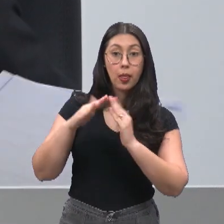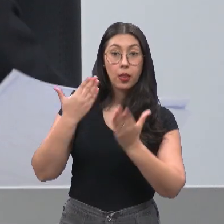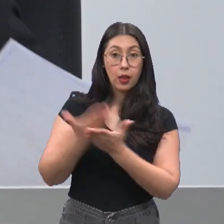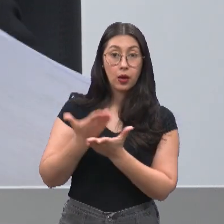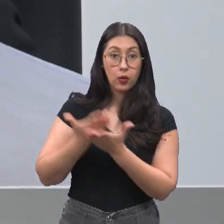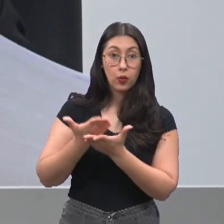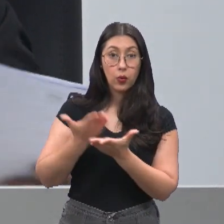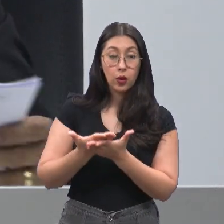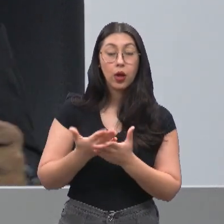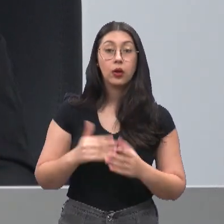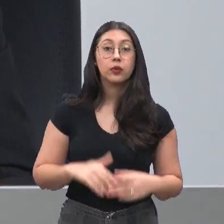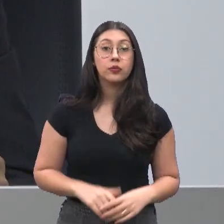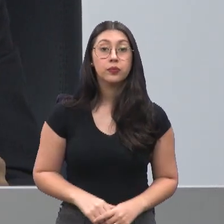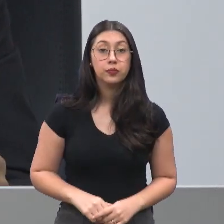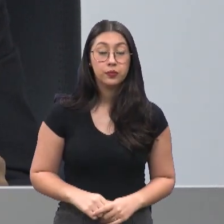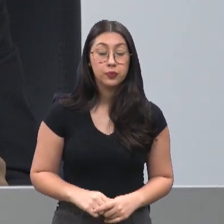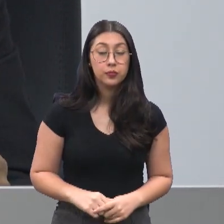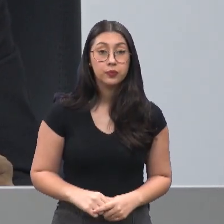escolar.